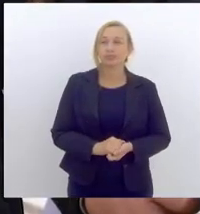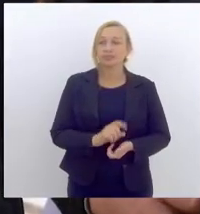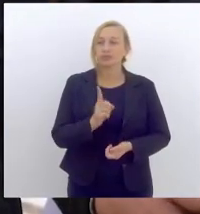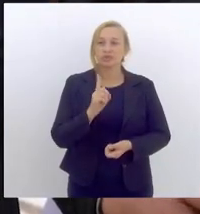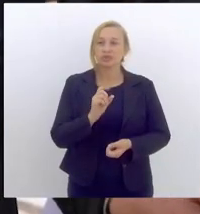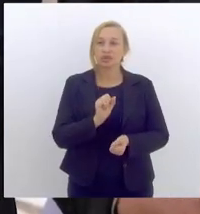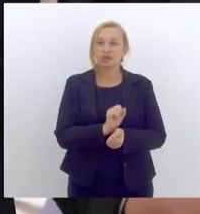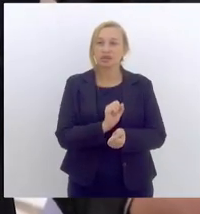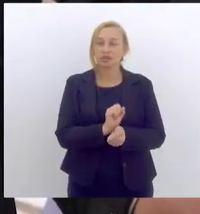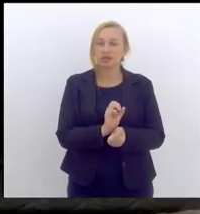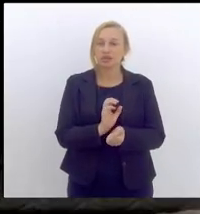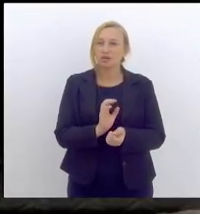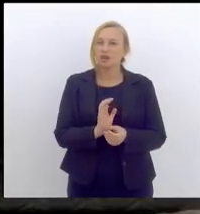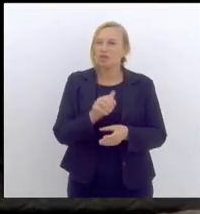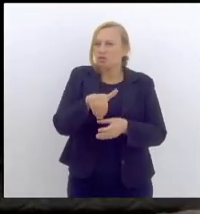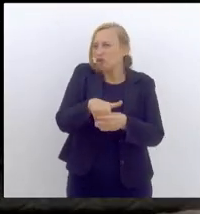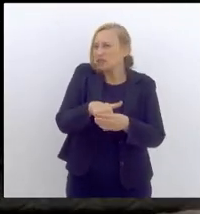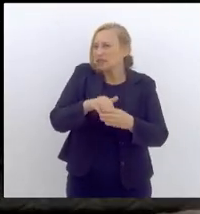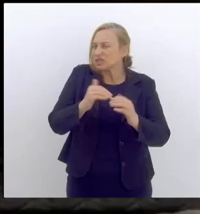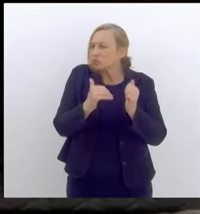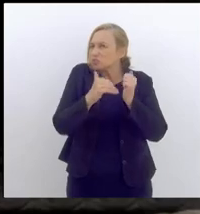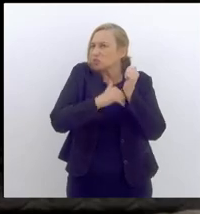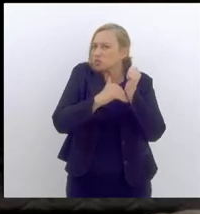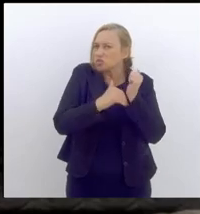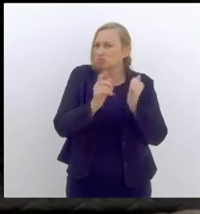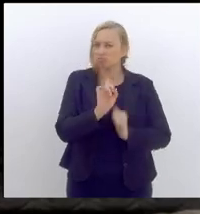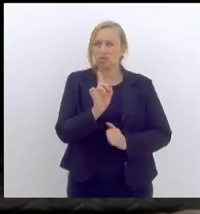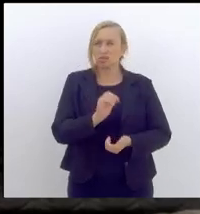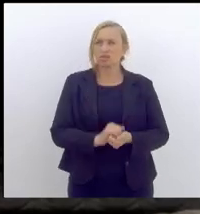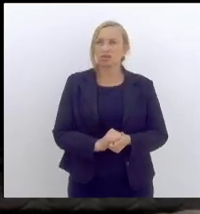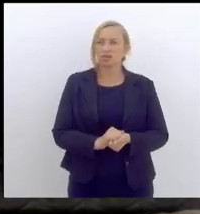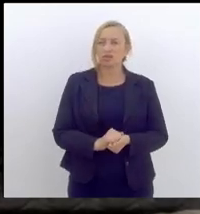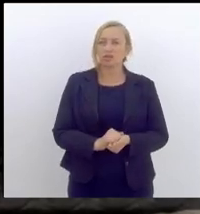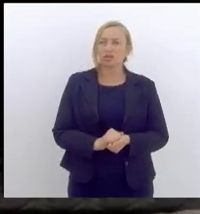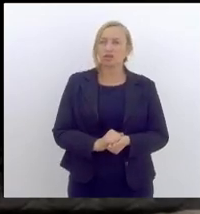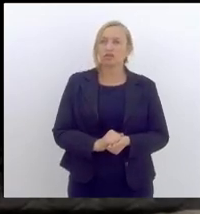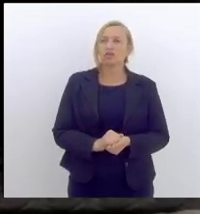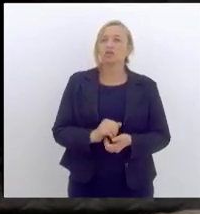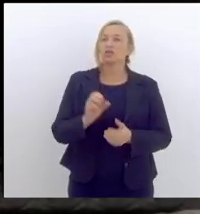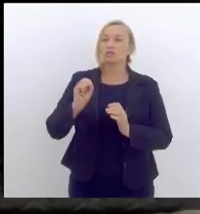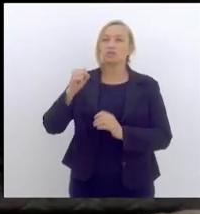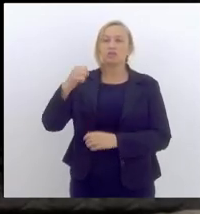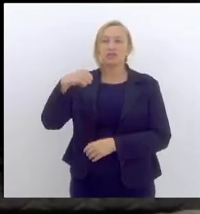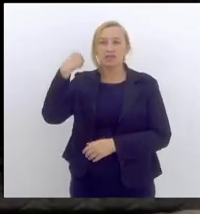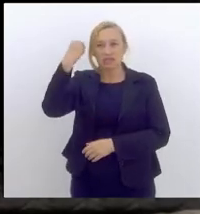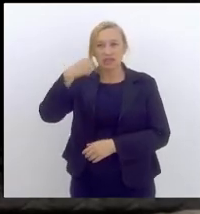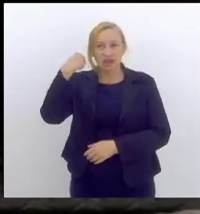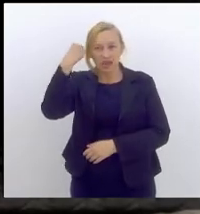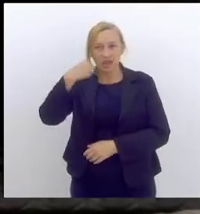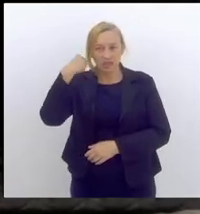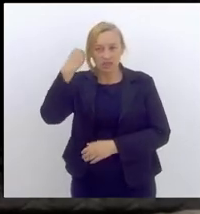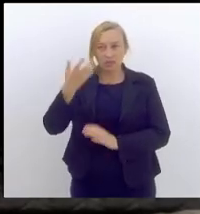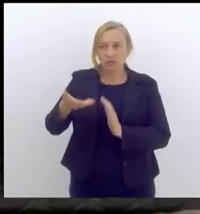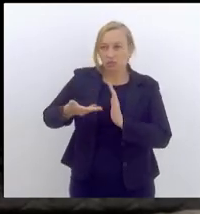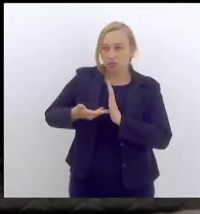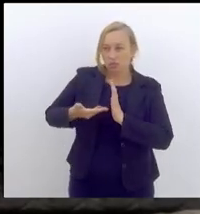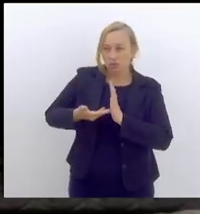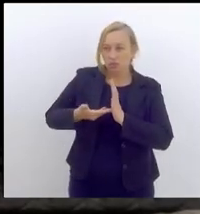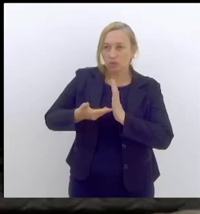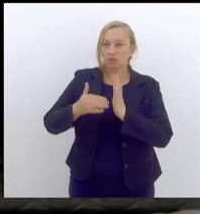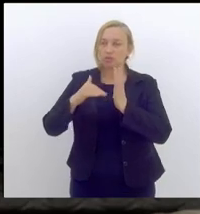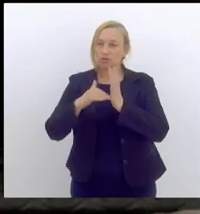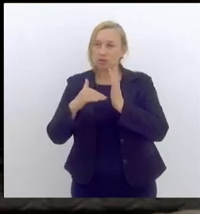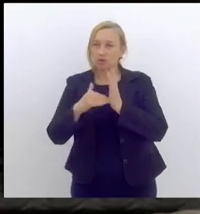votação secreta. O Senado Federal vota secreto. A Câmara dos Deputados